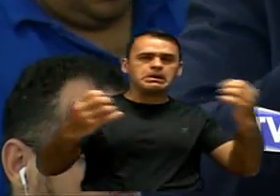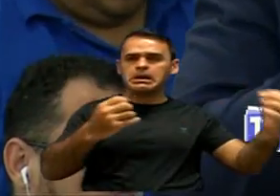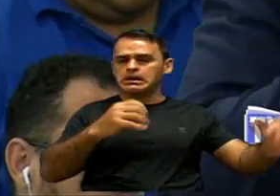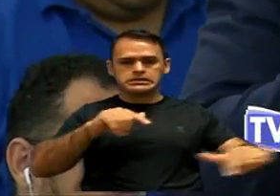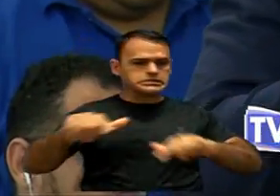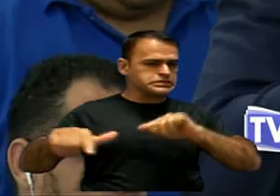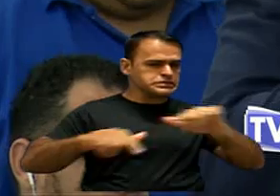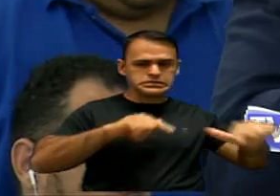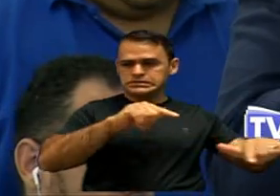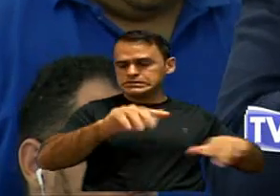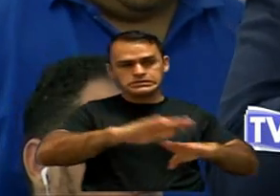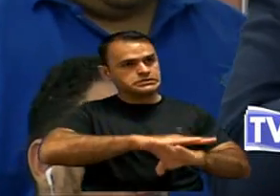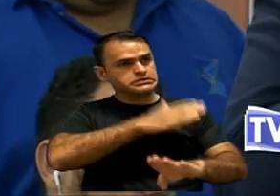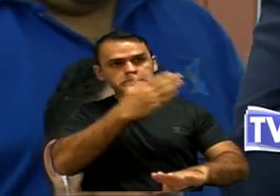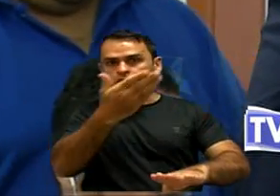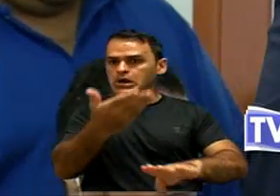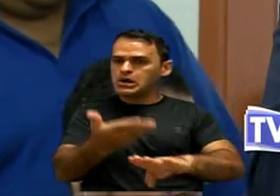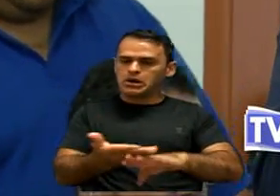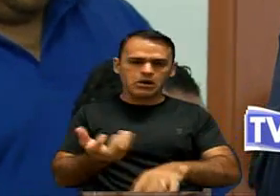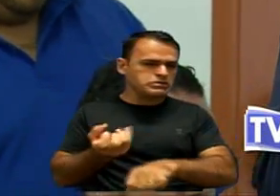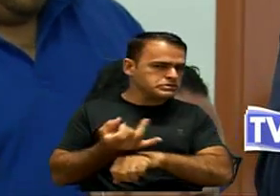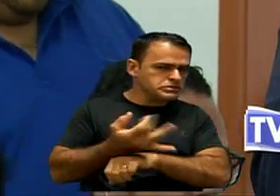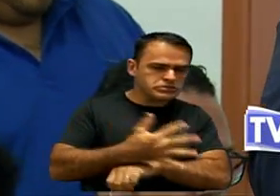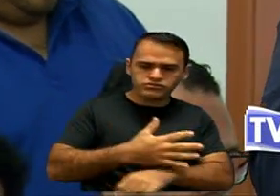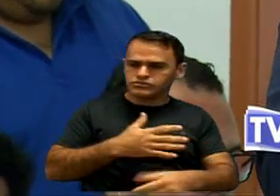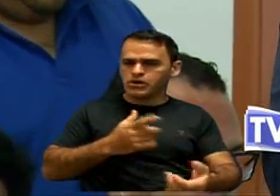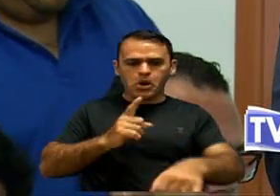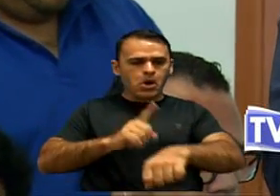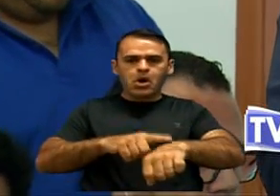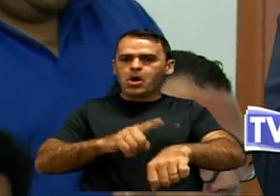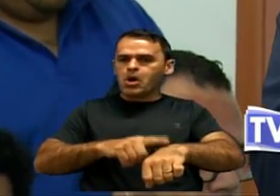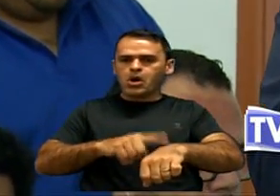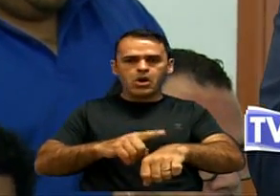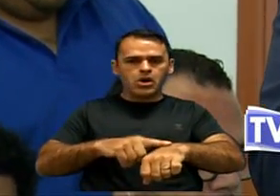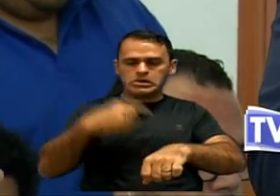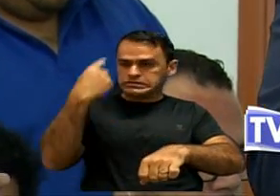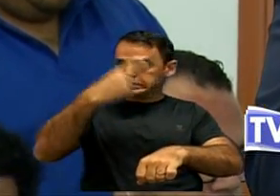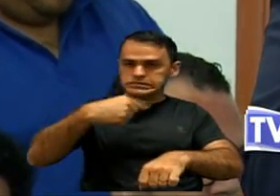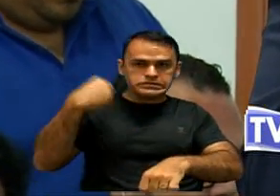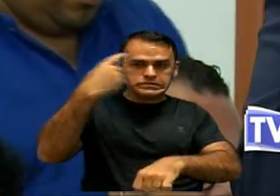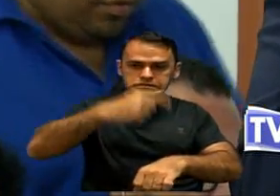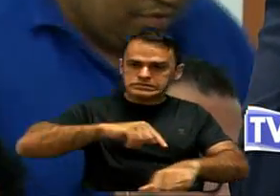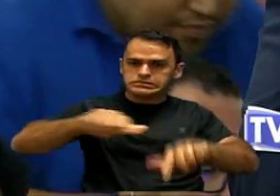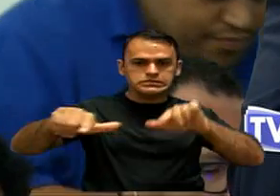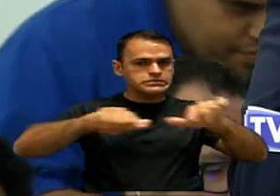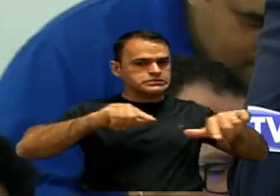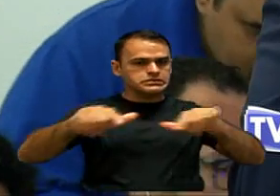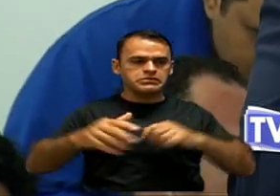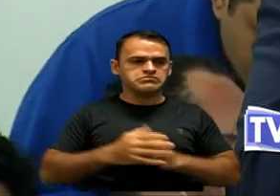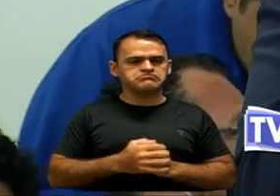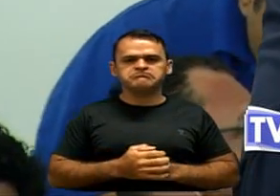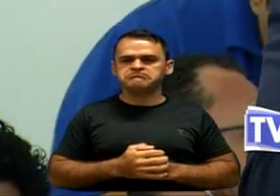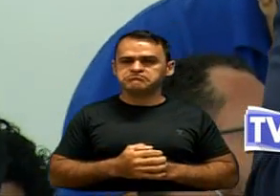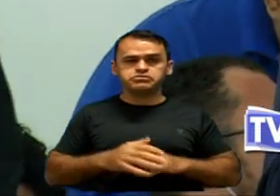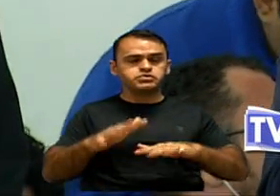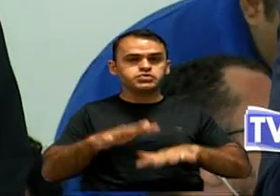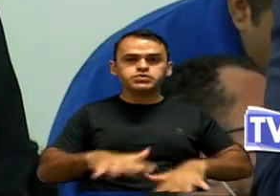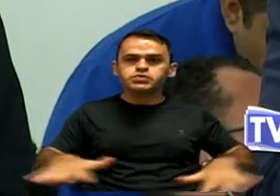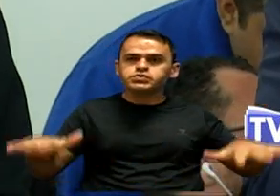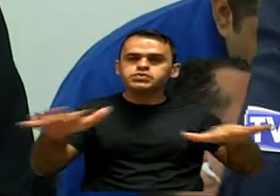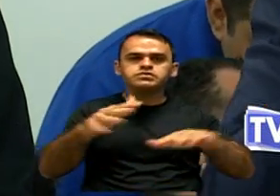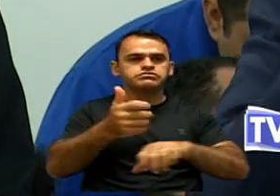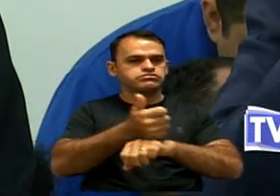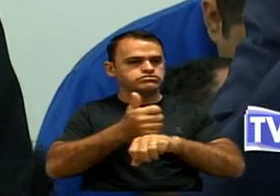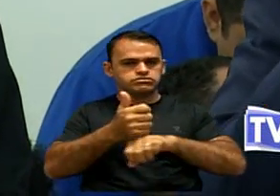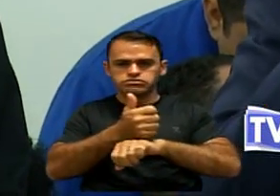com o coração na mão, não tem horário, não tem dia, não tem hora. Então, eu quero, de uma maneira muito especial, saudar todos os